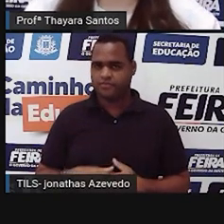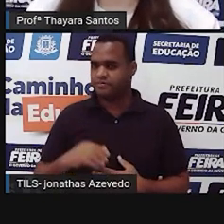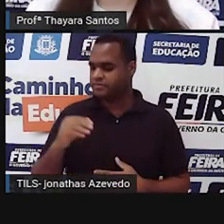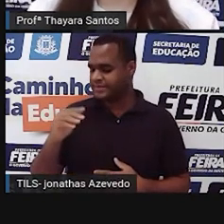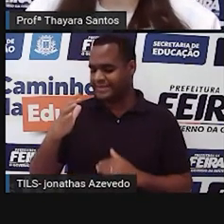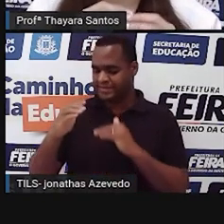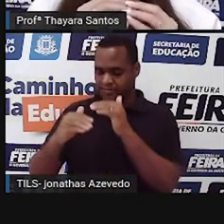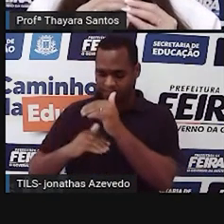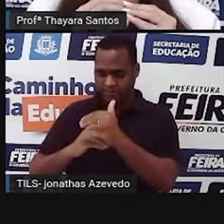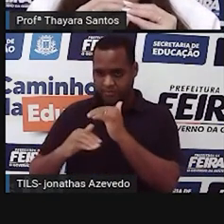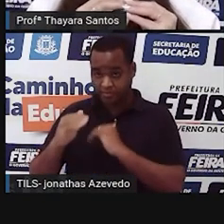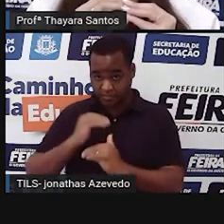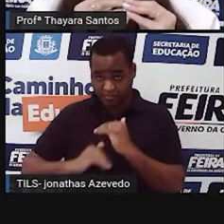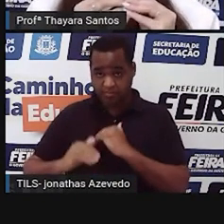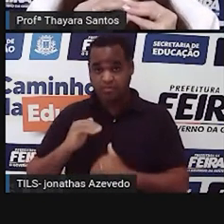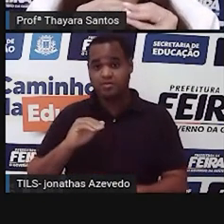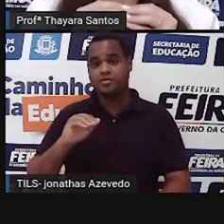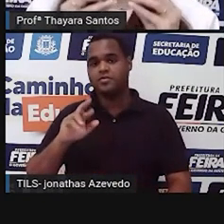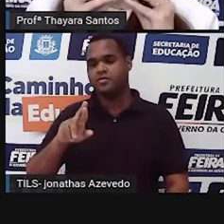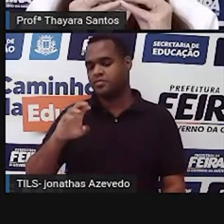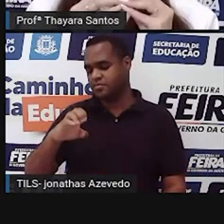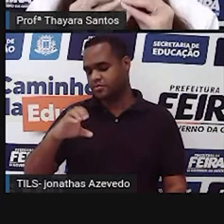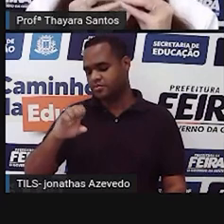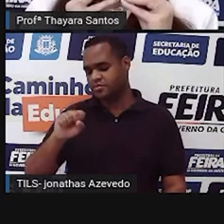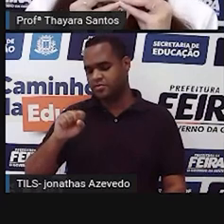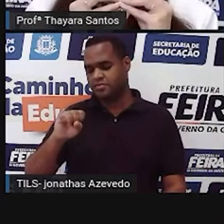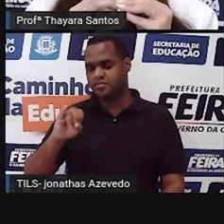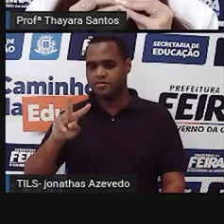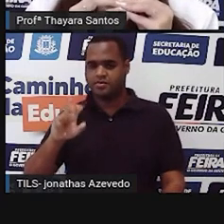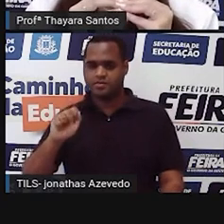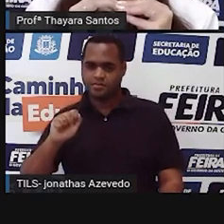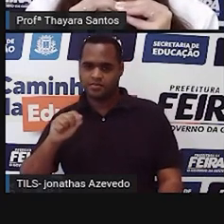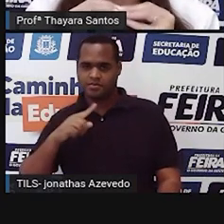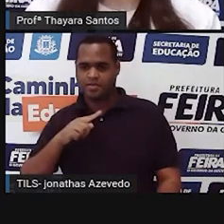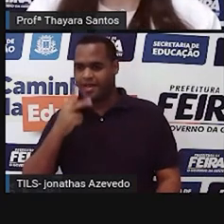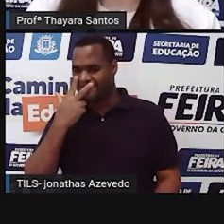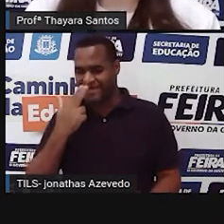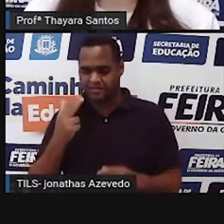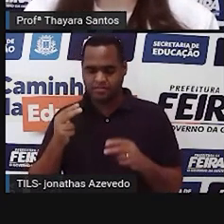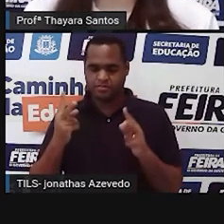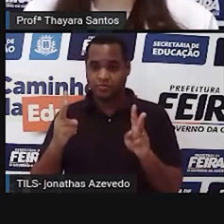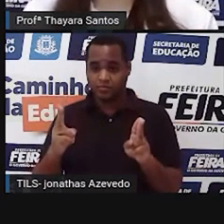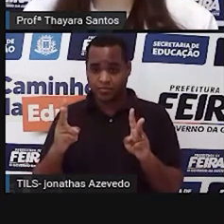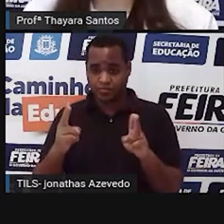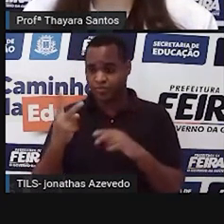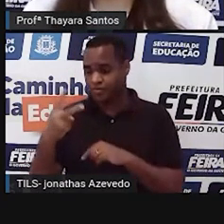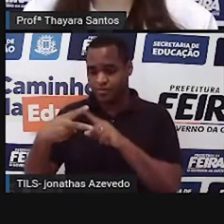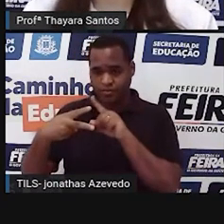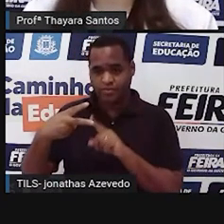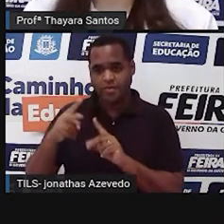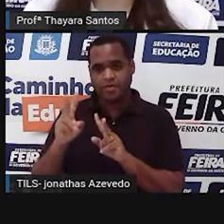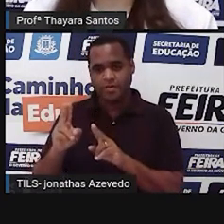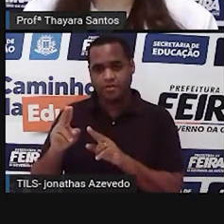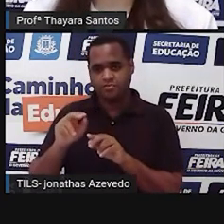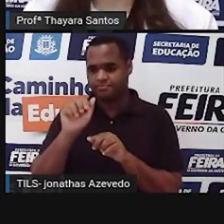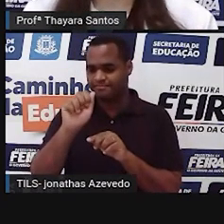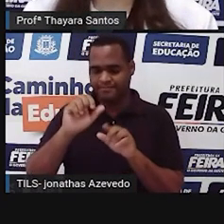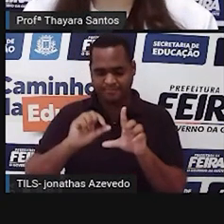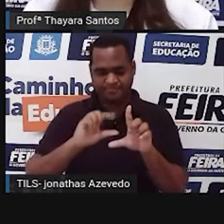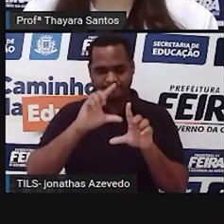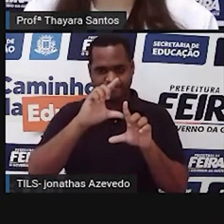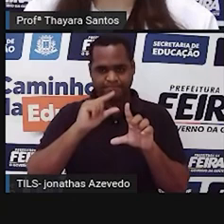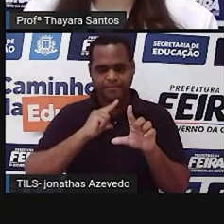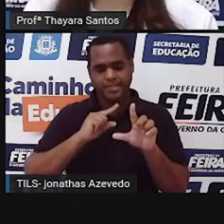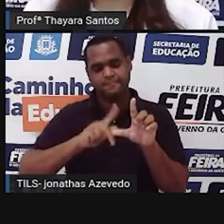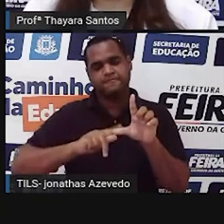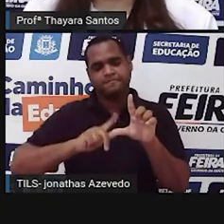quer dizer que para aquela característica se manifestar, eu preciso de dois iguais. Então, se eu tivesse um A grande aqui, se eu tivesse